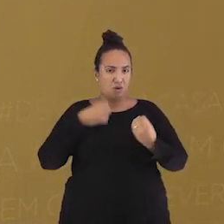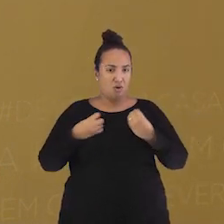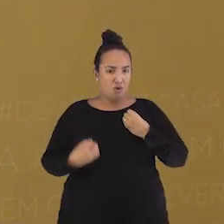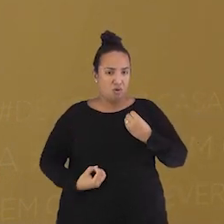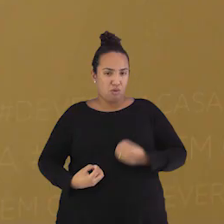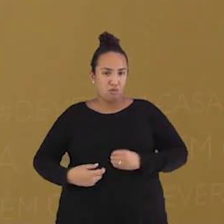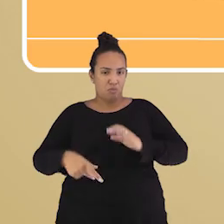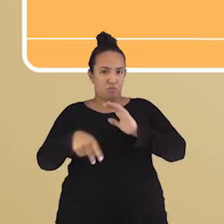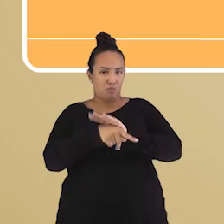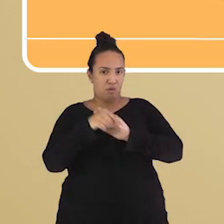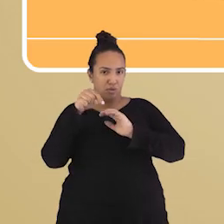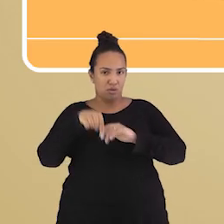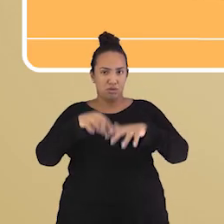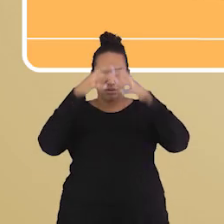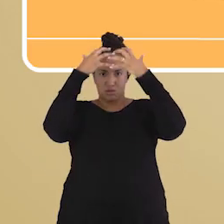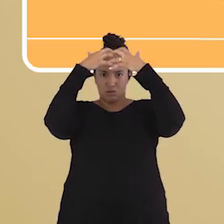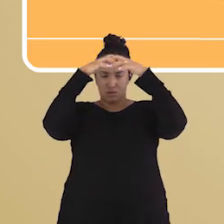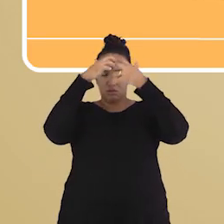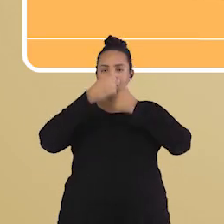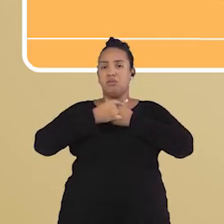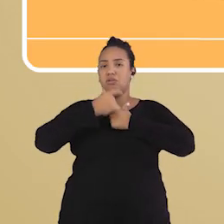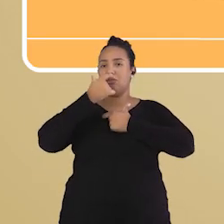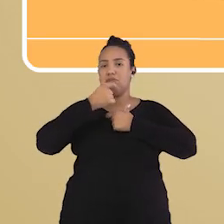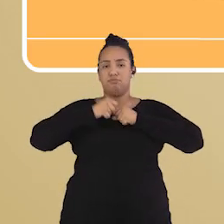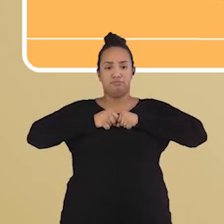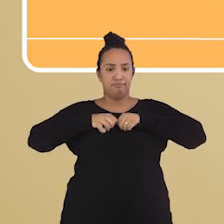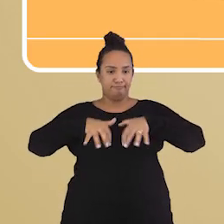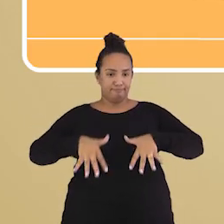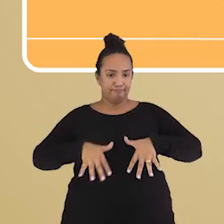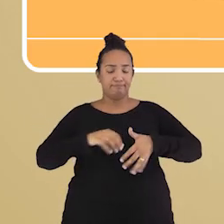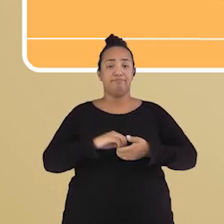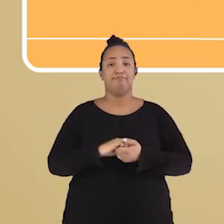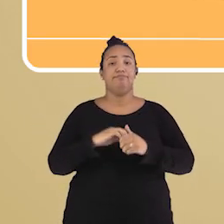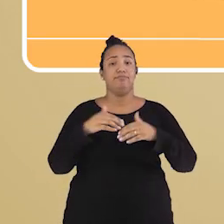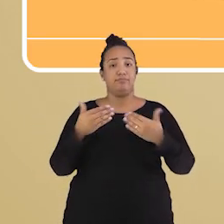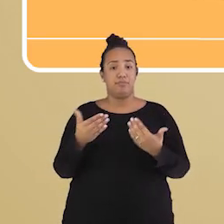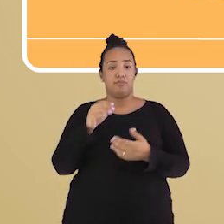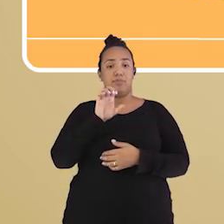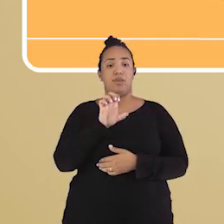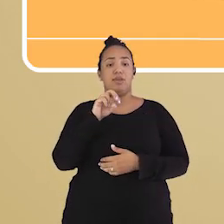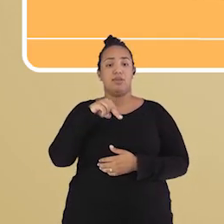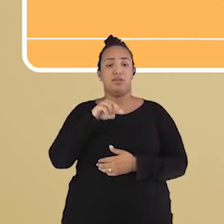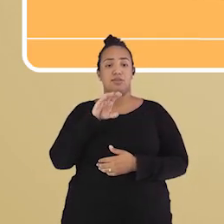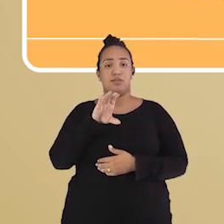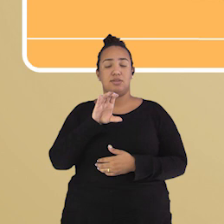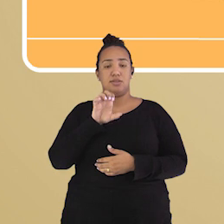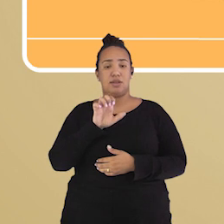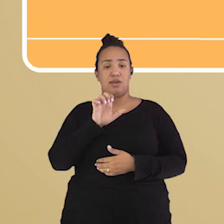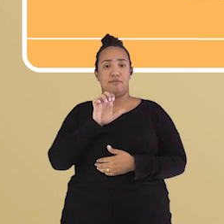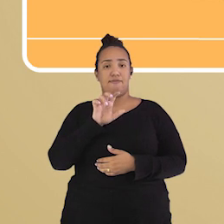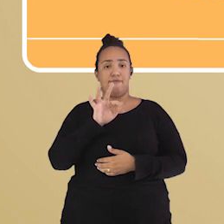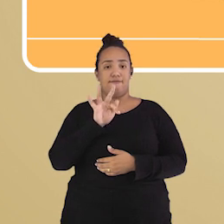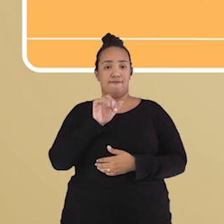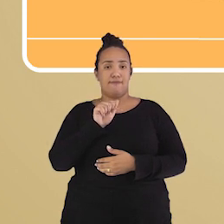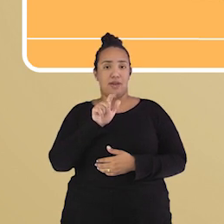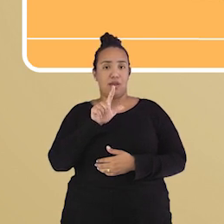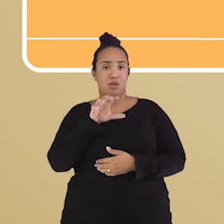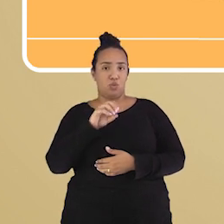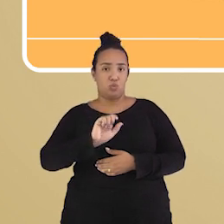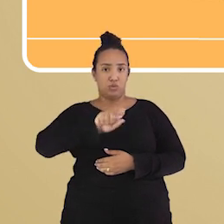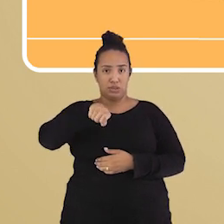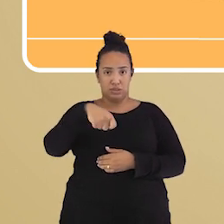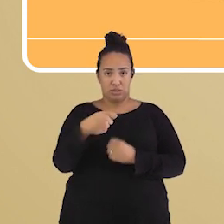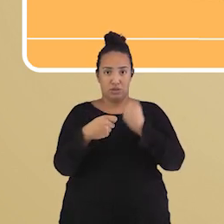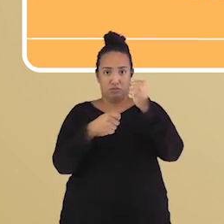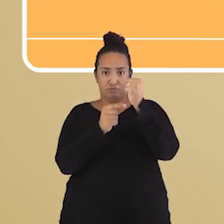nervoso central? O encéfalo está localizado dentro da caixa craniana, protegido pelos ossos do crânio,